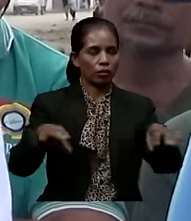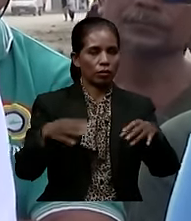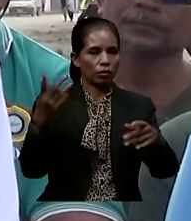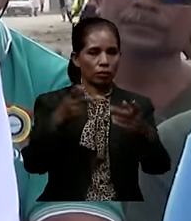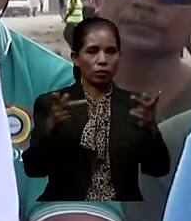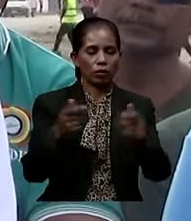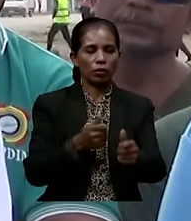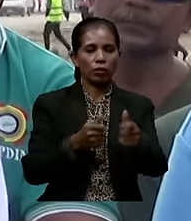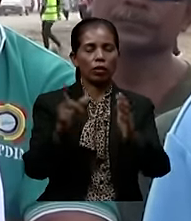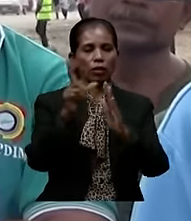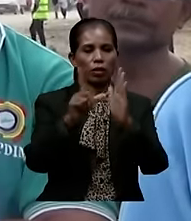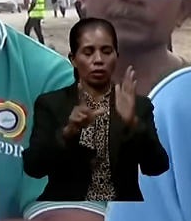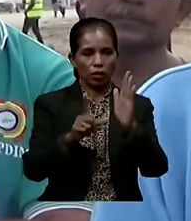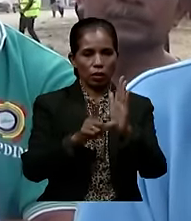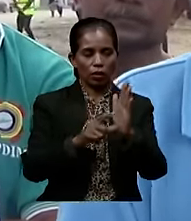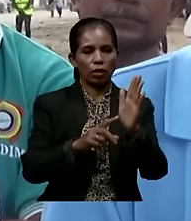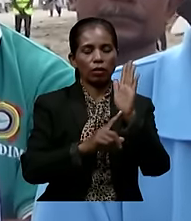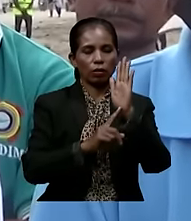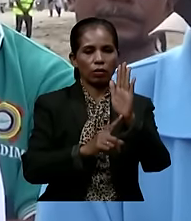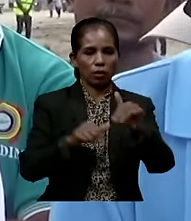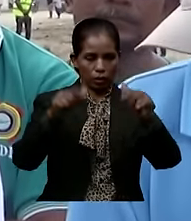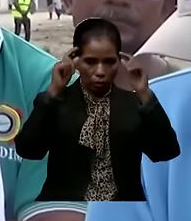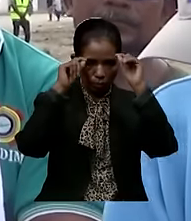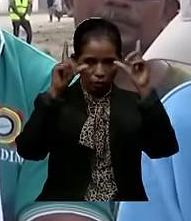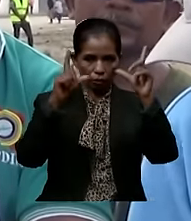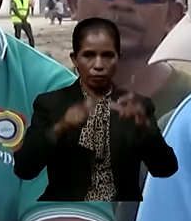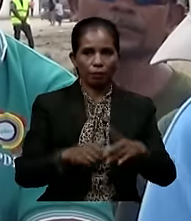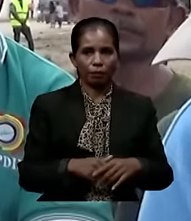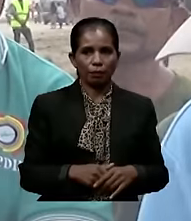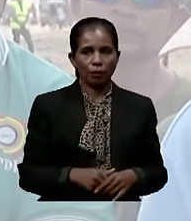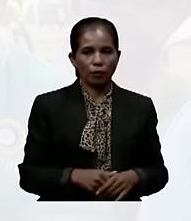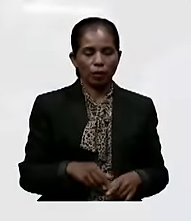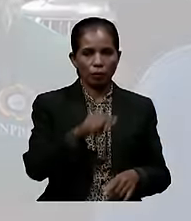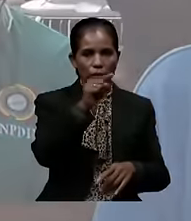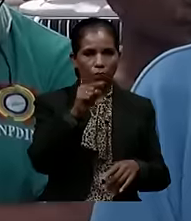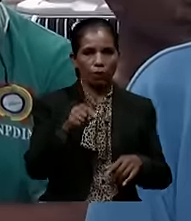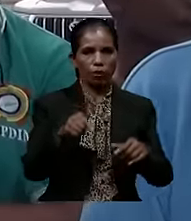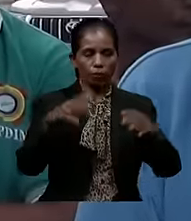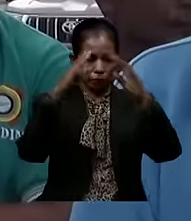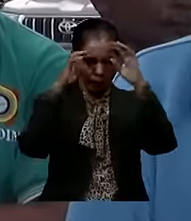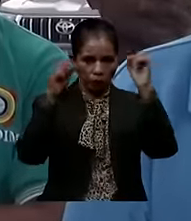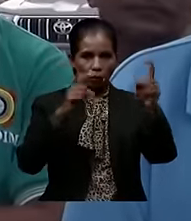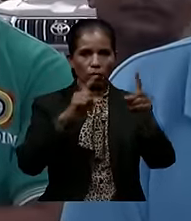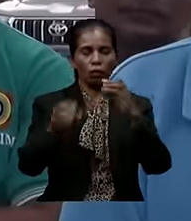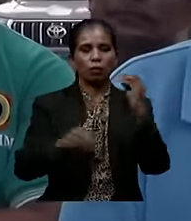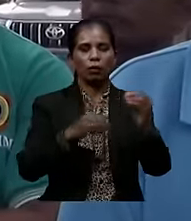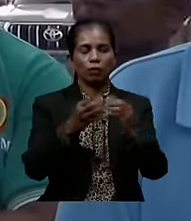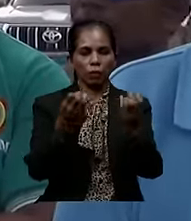terreno baseia ba decreto lei ne be vigora ona iya Timor Leste. Pergunta sir mane se presidente kulia para sobre